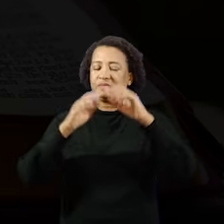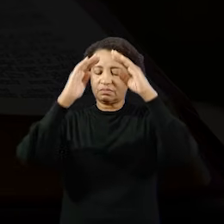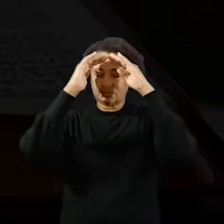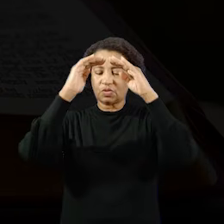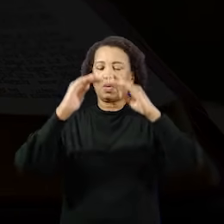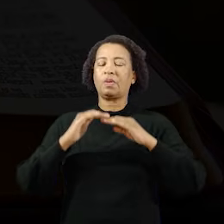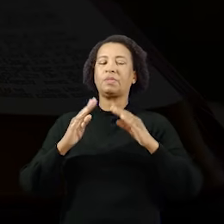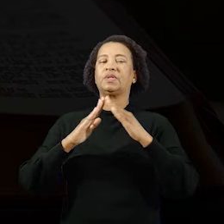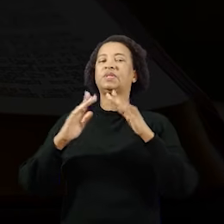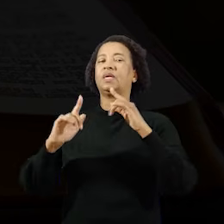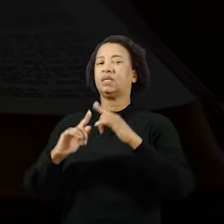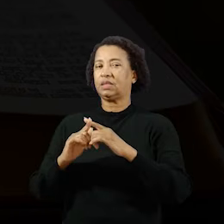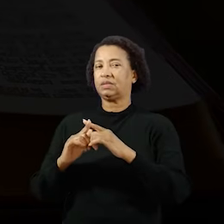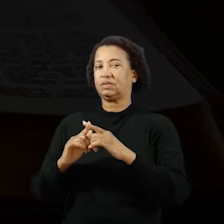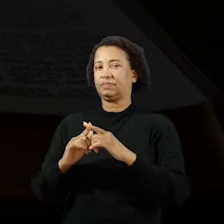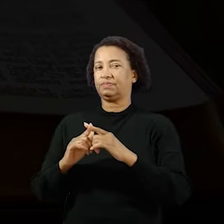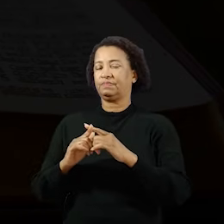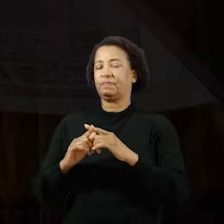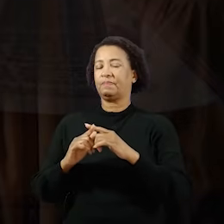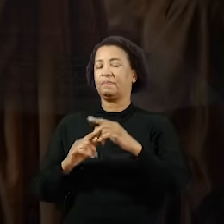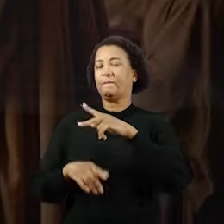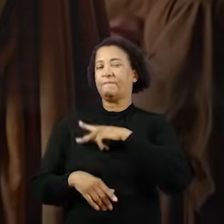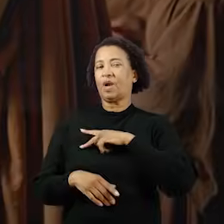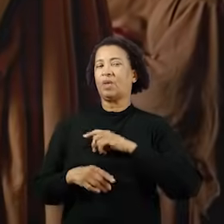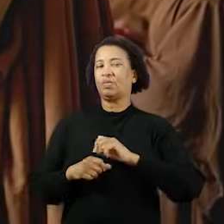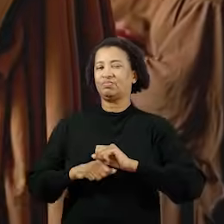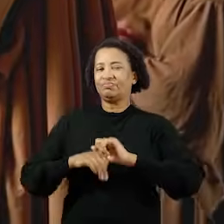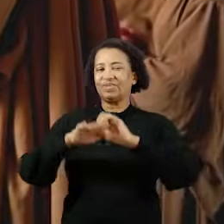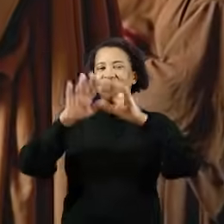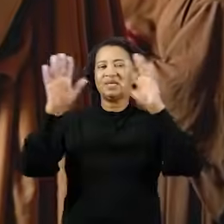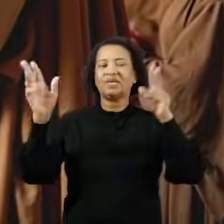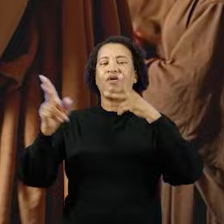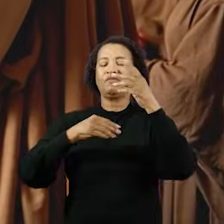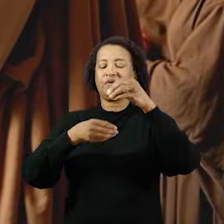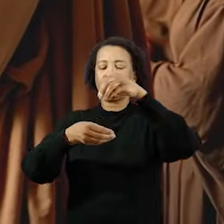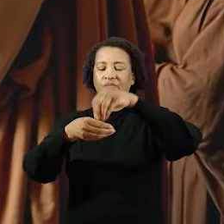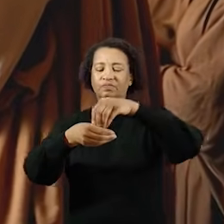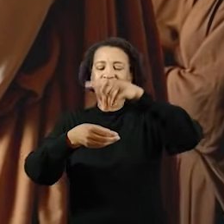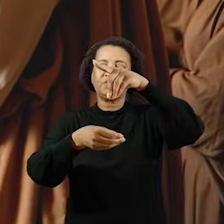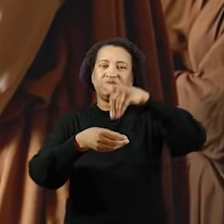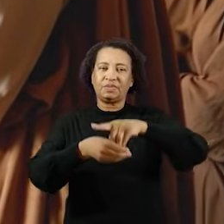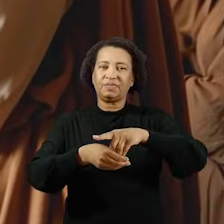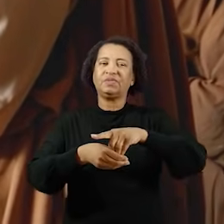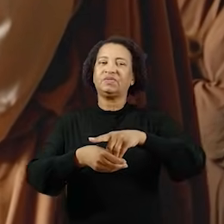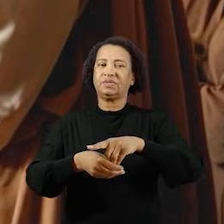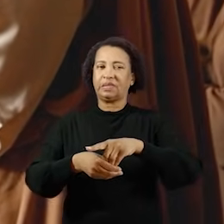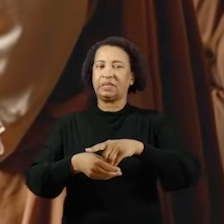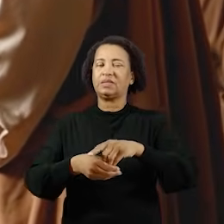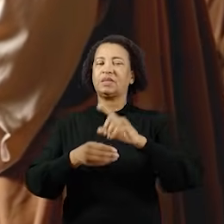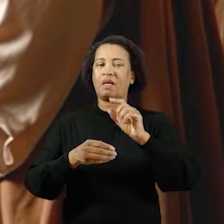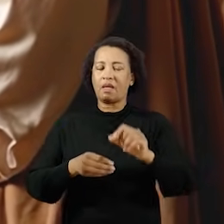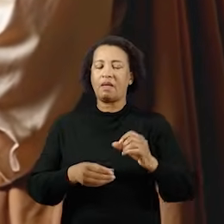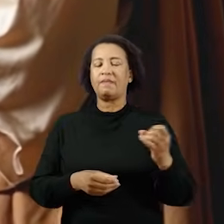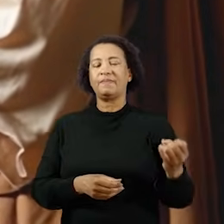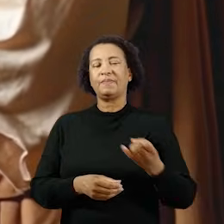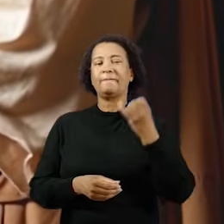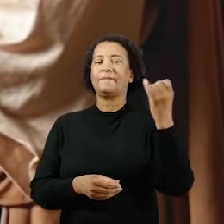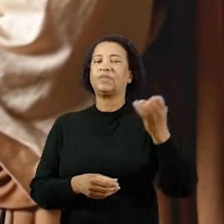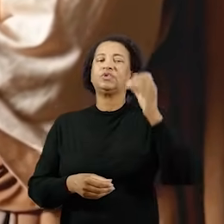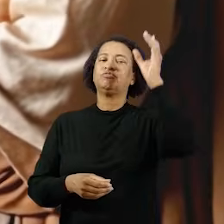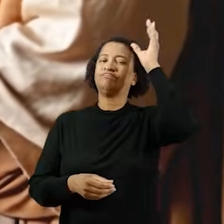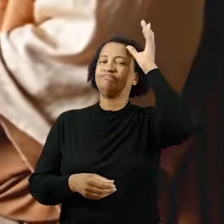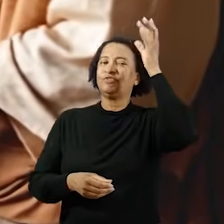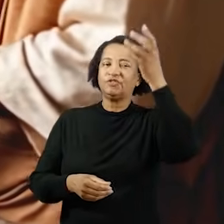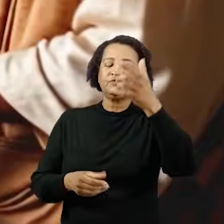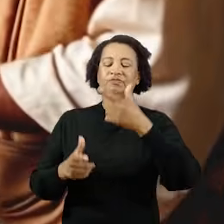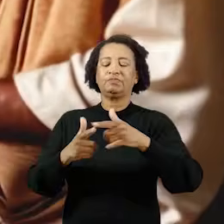ordenei às igrejas da Galácia. Paulo deixou claro que ser dizimista e dar ofertas são mais uma solução espiritual para os